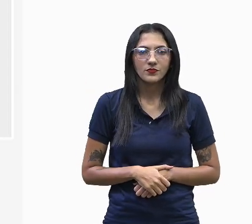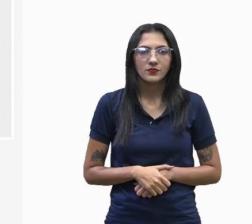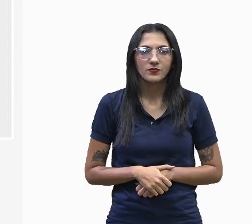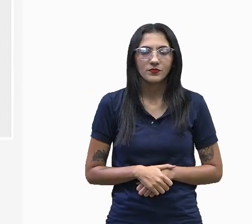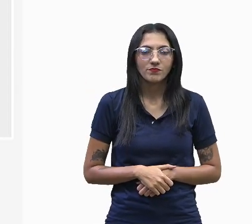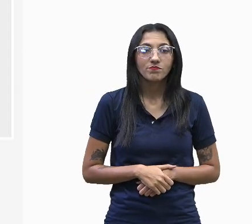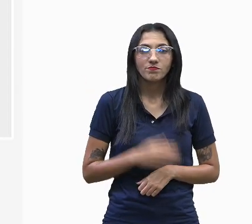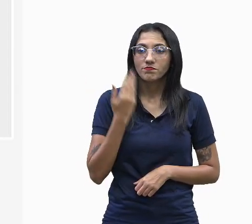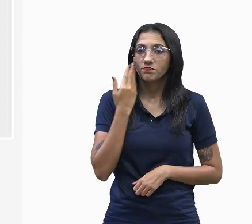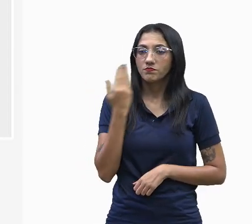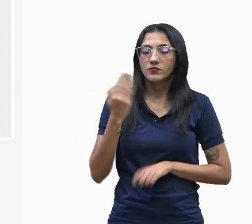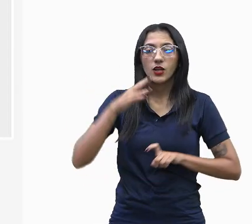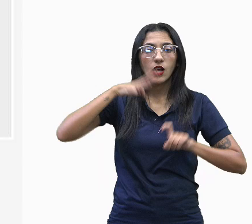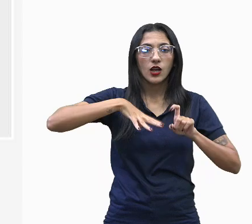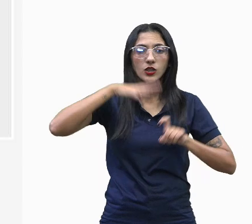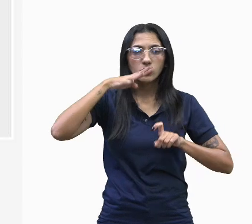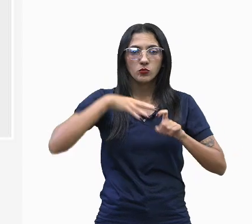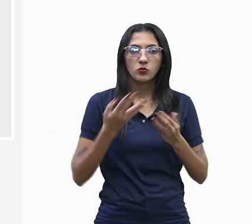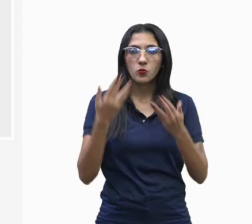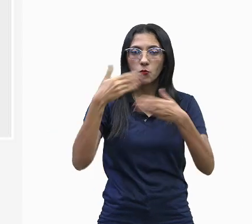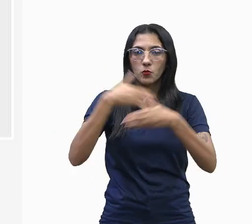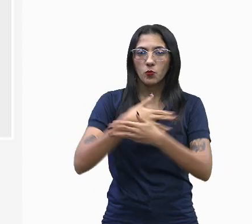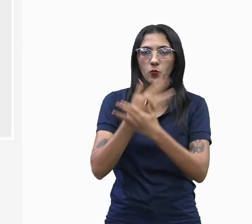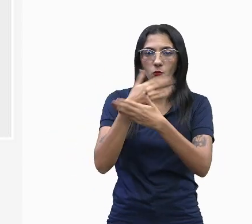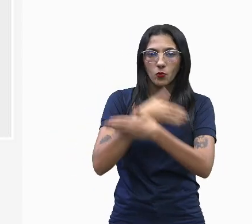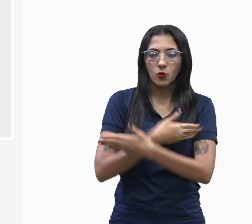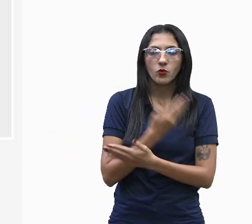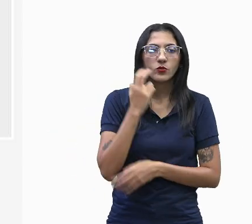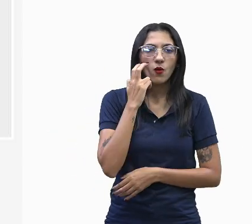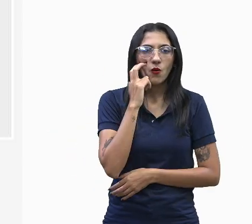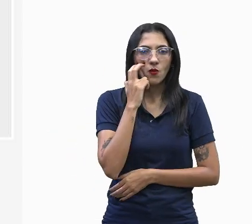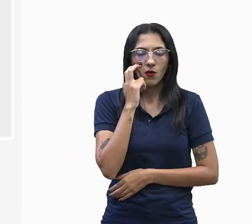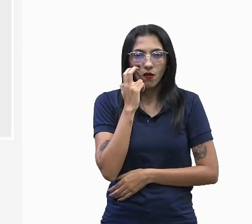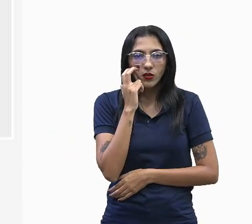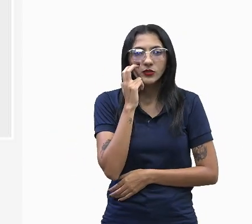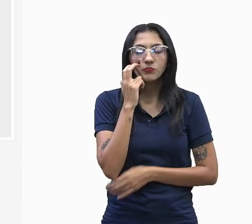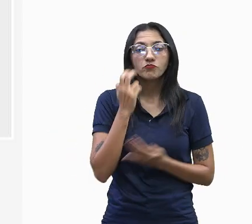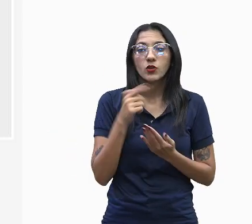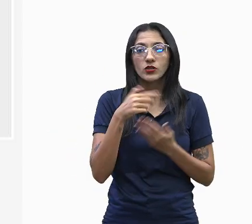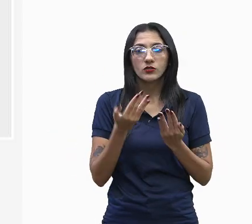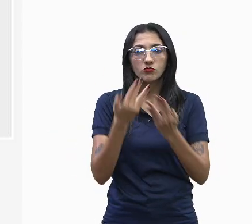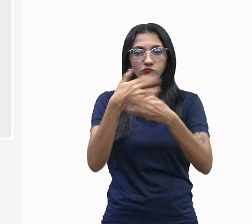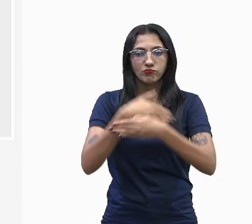A Lenda do Boto, como referência, na qual o Boto ele